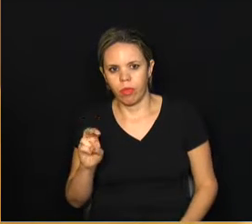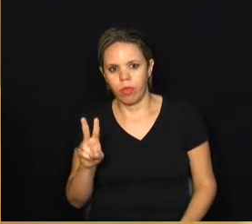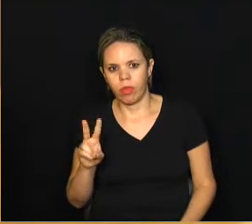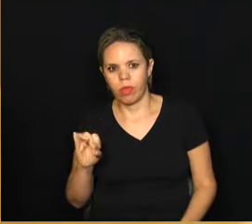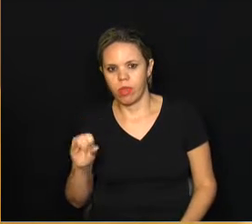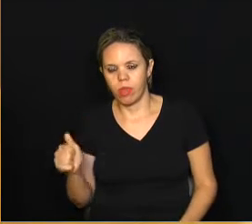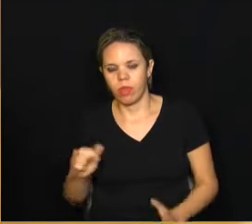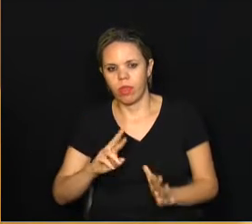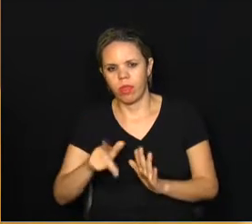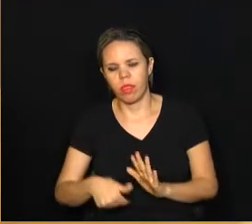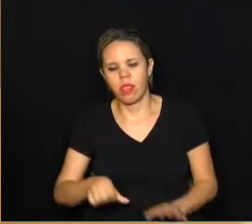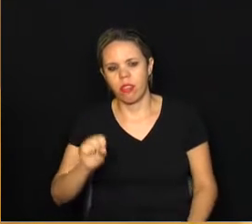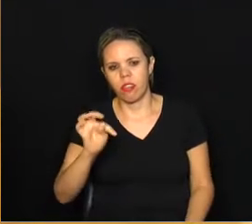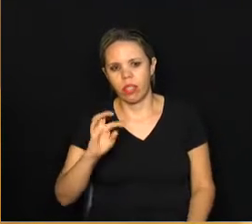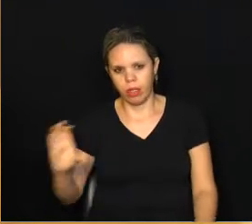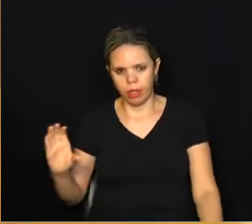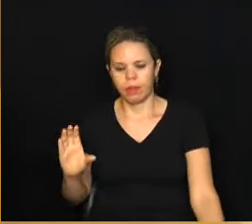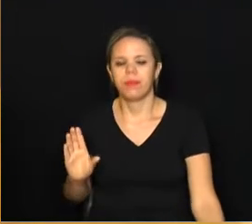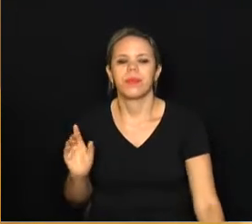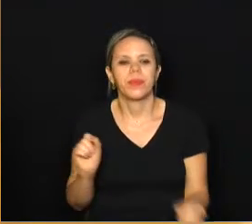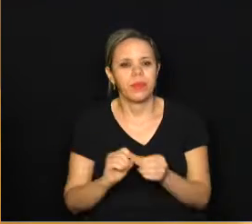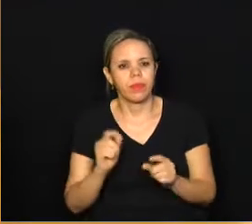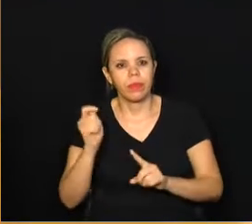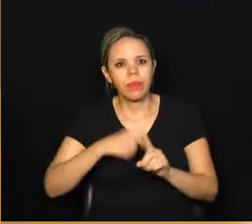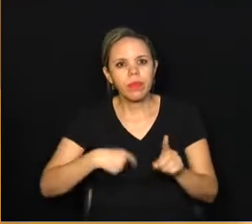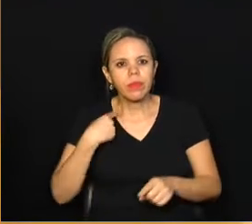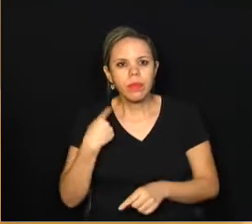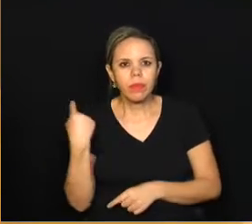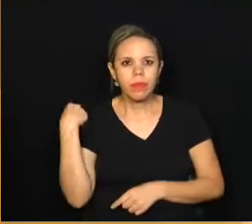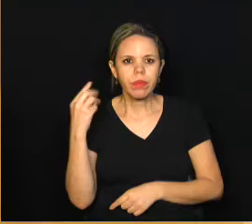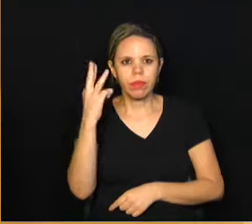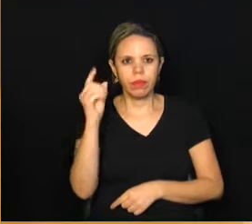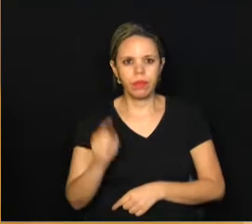e CETEC, realizaram no mês de maio